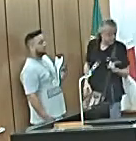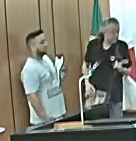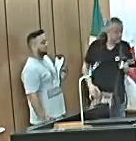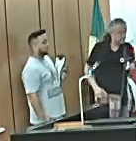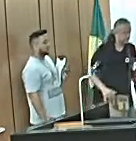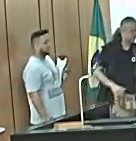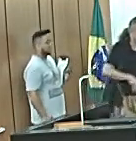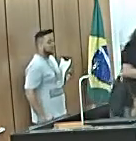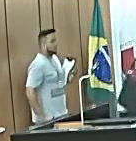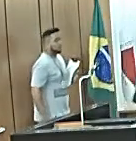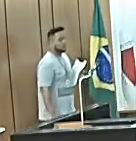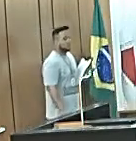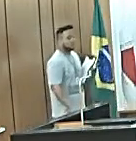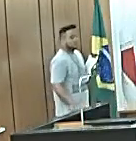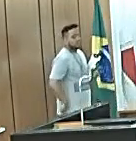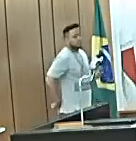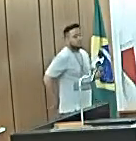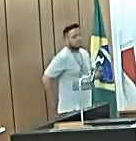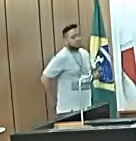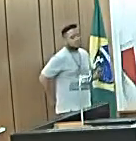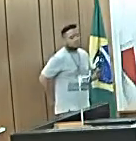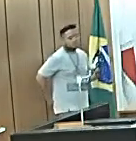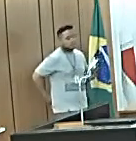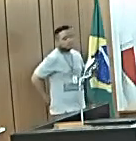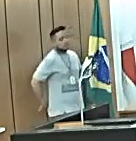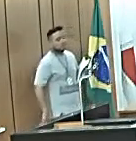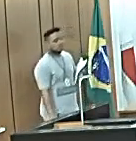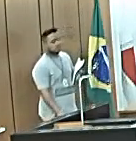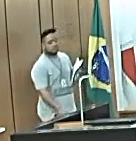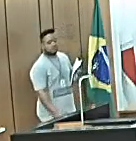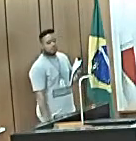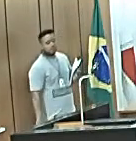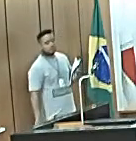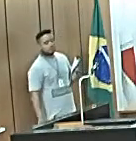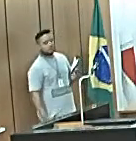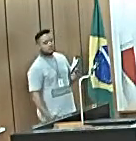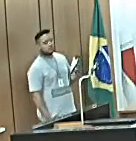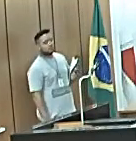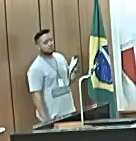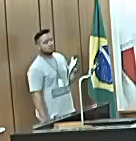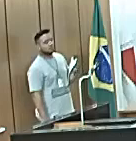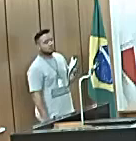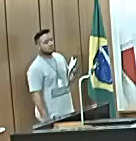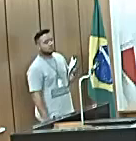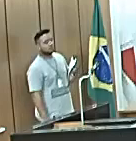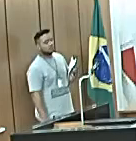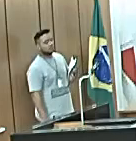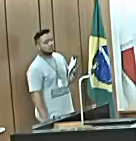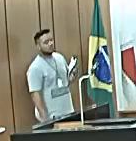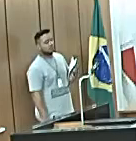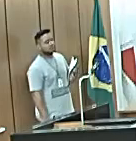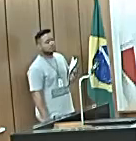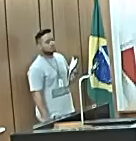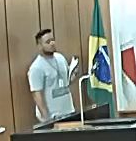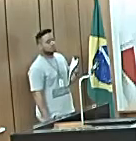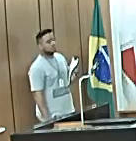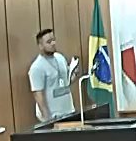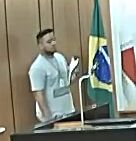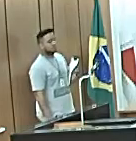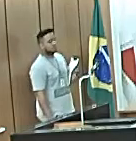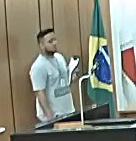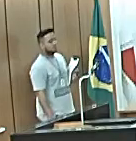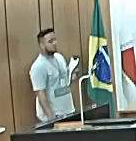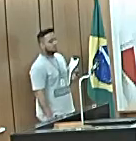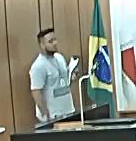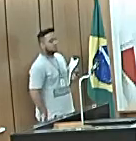que já é colocar os seus tentáculos aqui em minas gerais é uma área extremamente